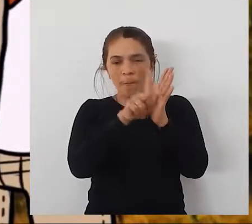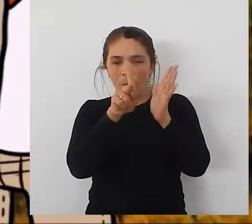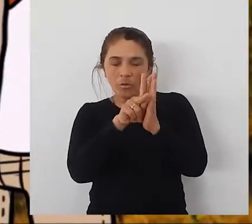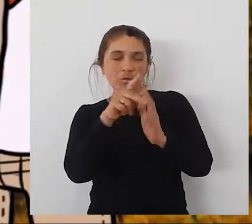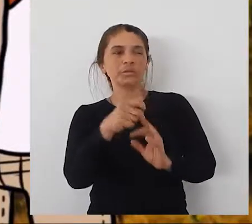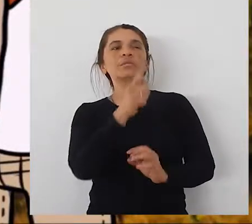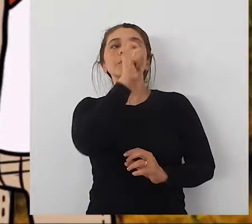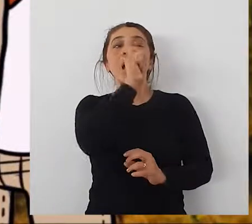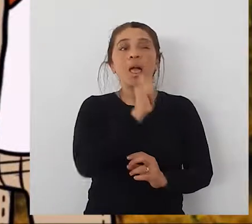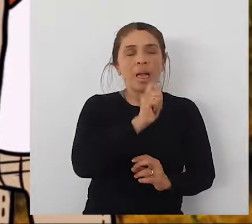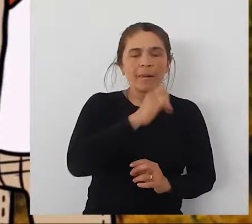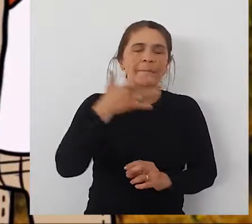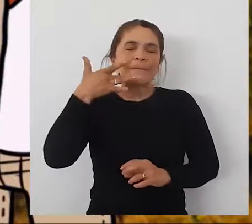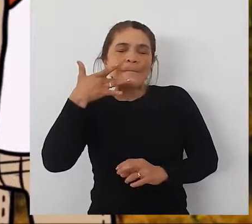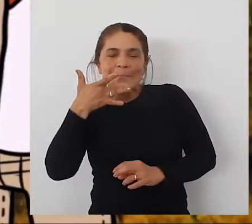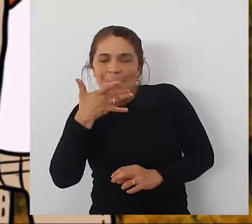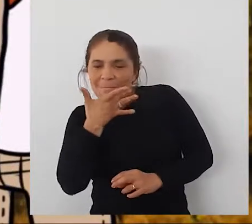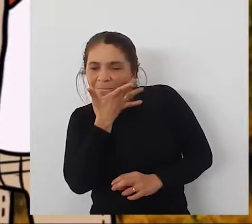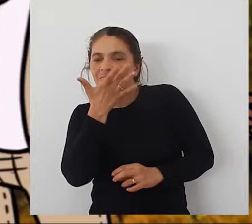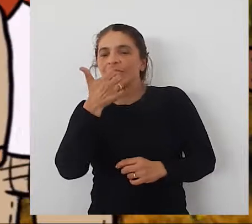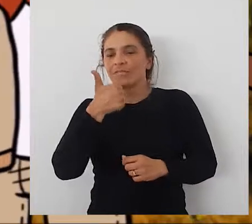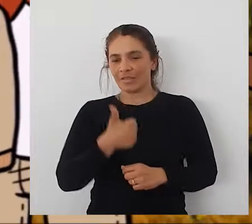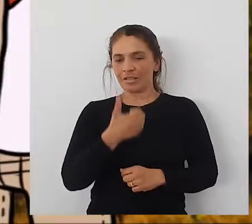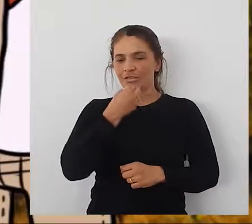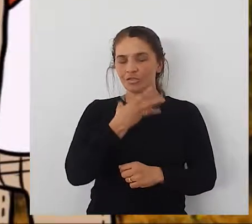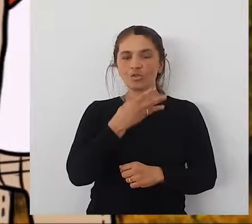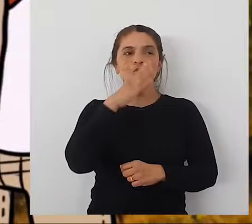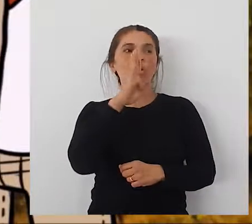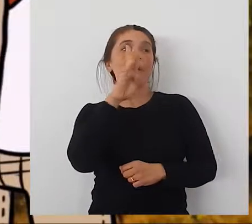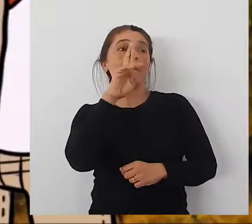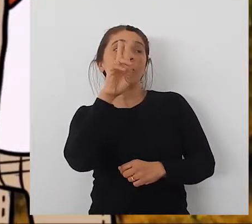proteínas. Dá um picolé delicioso.